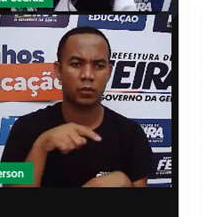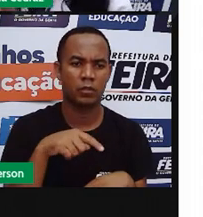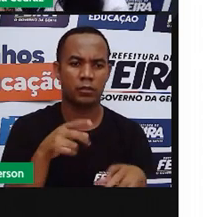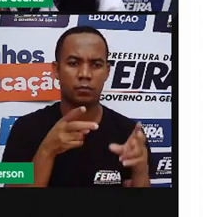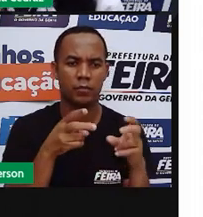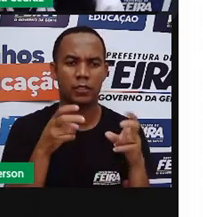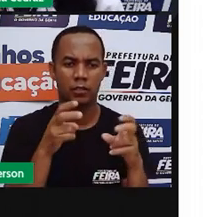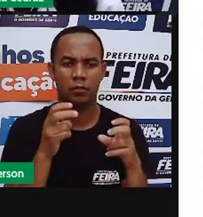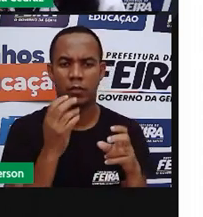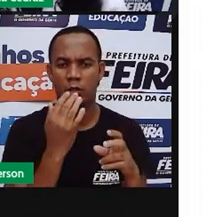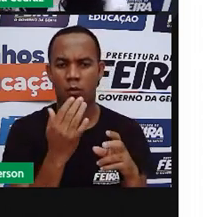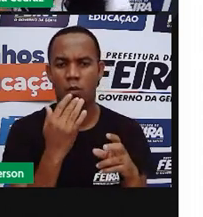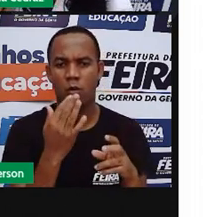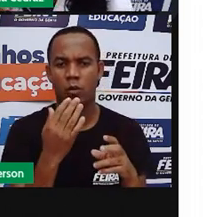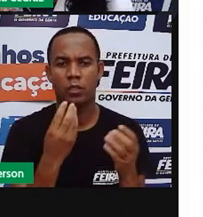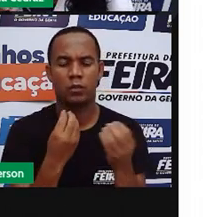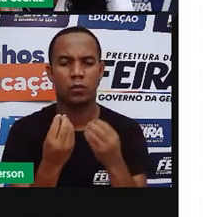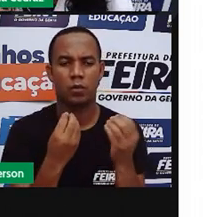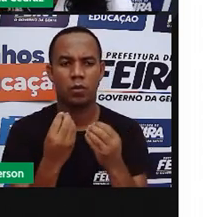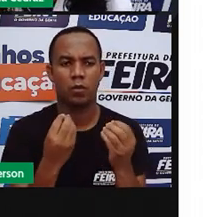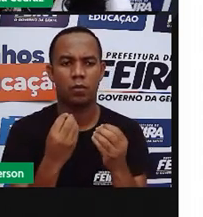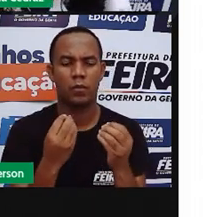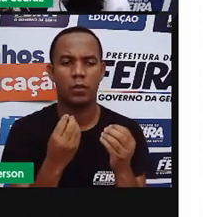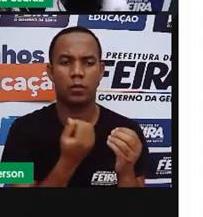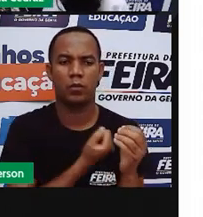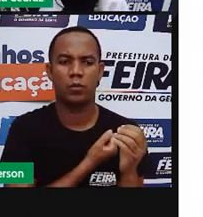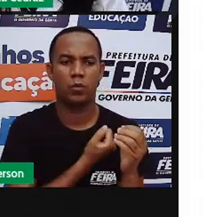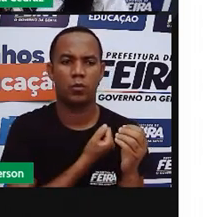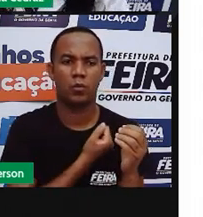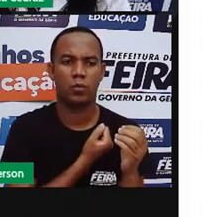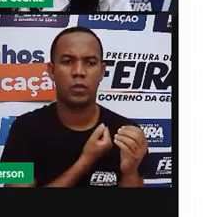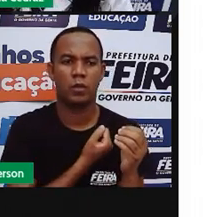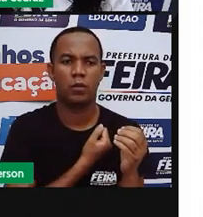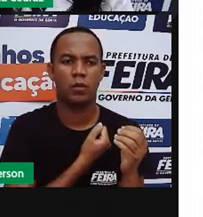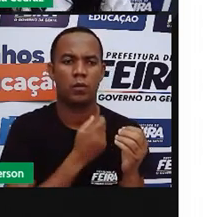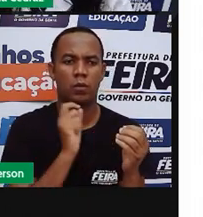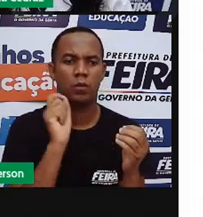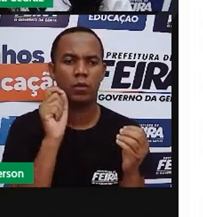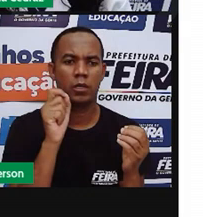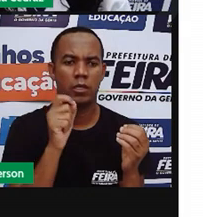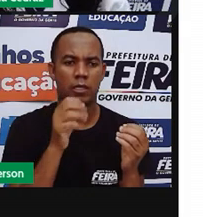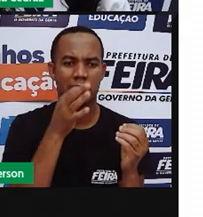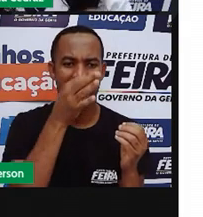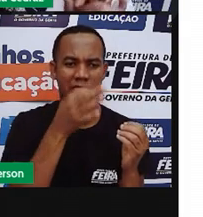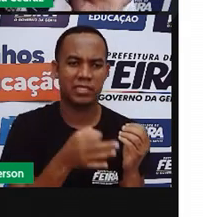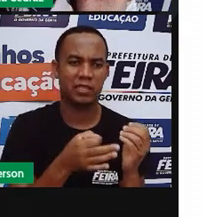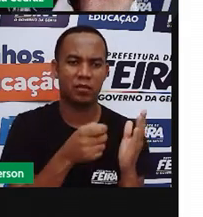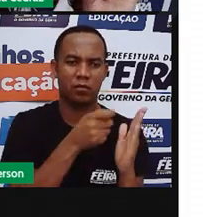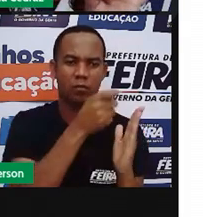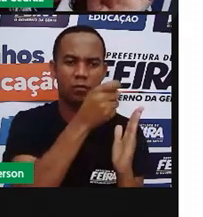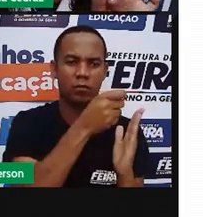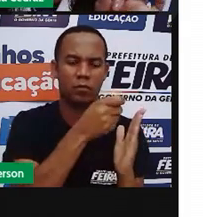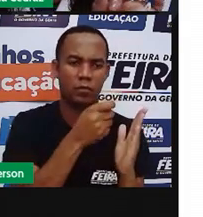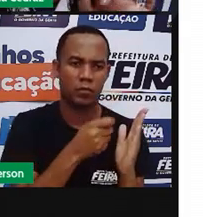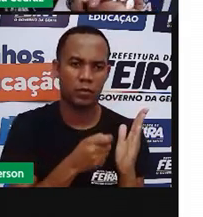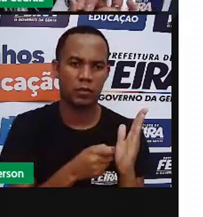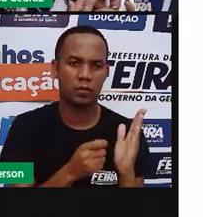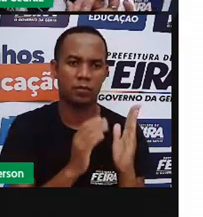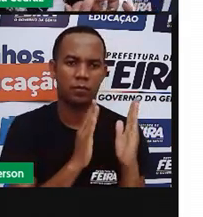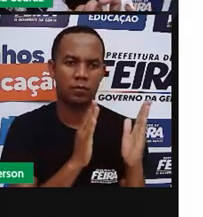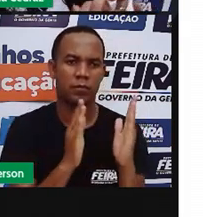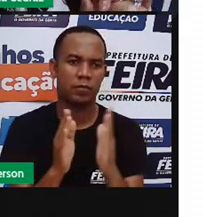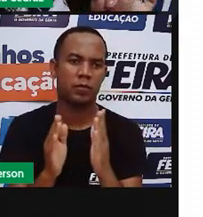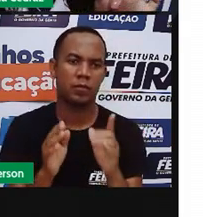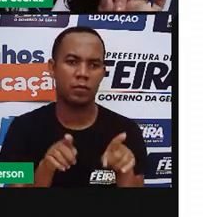cores e colocar os números no espaço certinho, que equivale